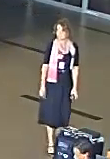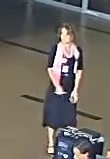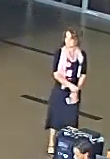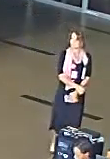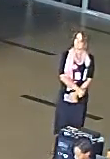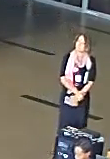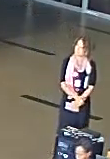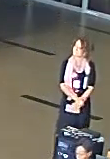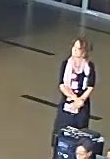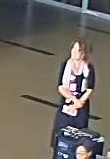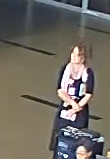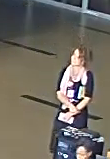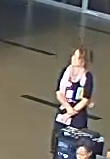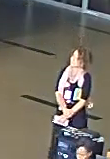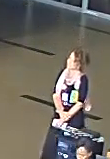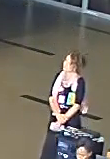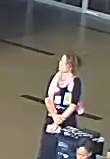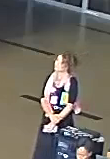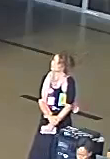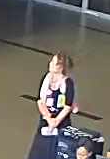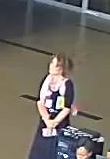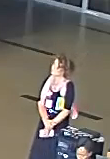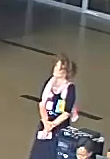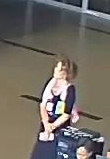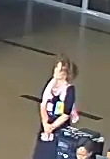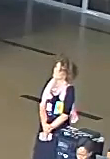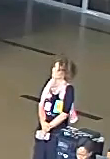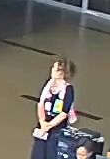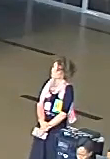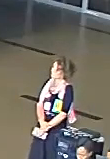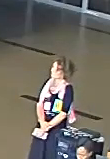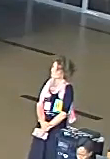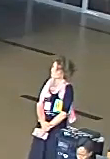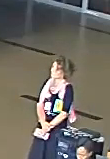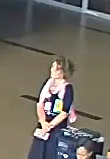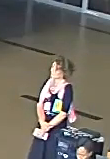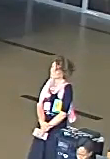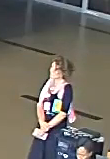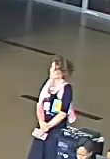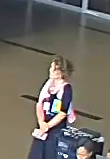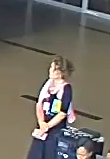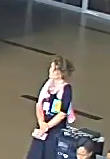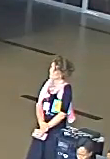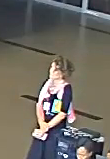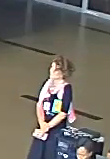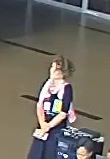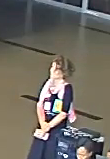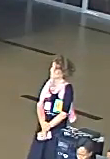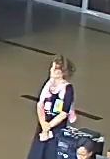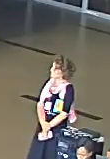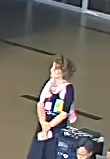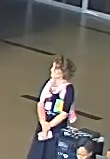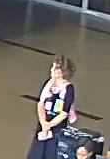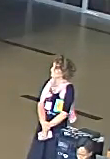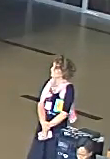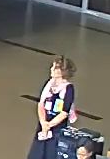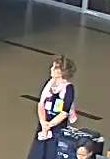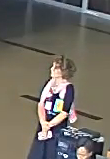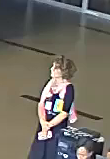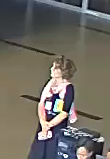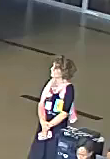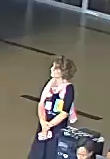existem a concessão ela existe o que falta é fiscalização o